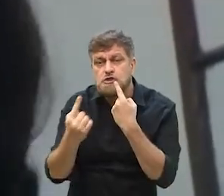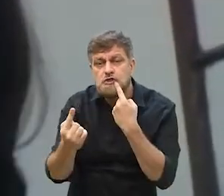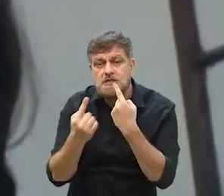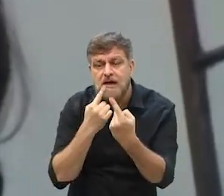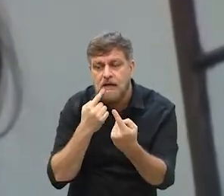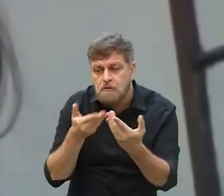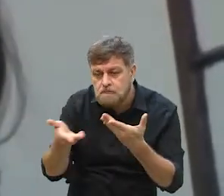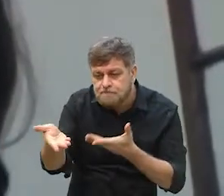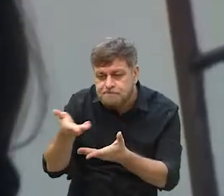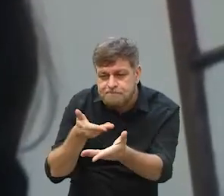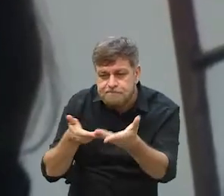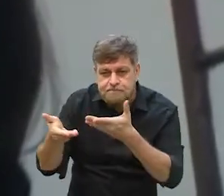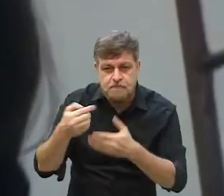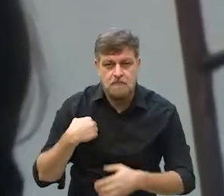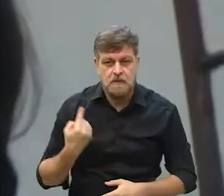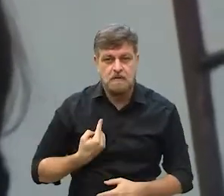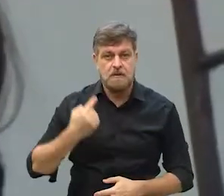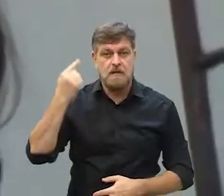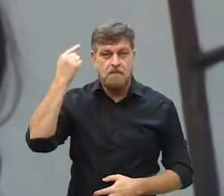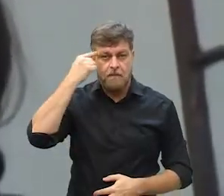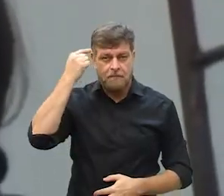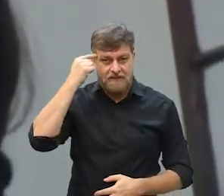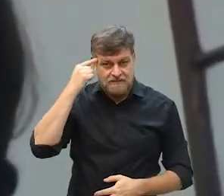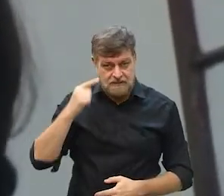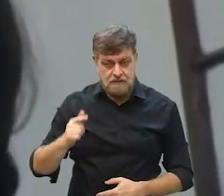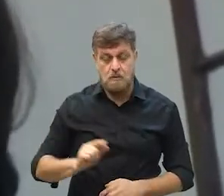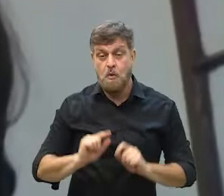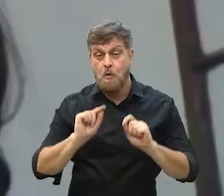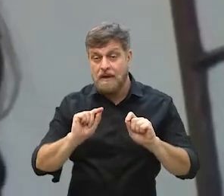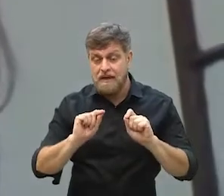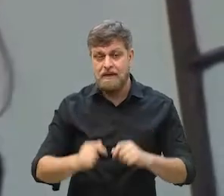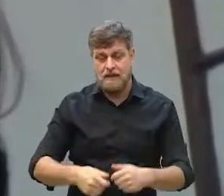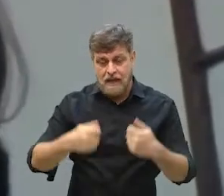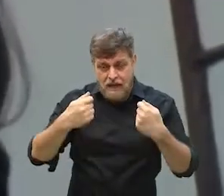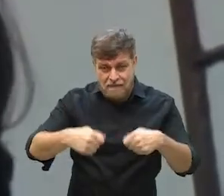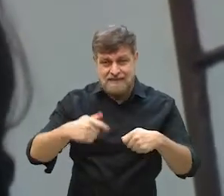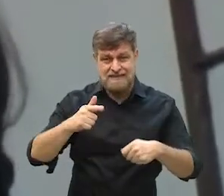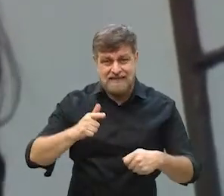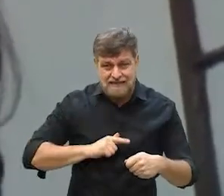Porque nós estamos falando de algo em que é preciso um